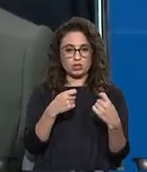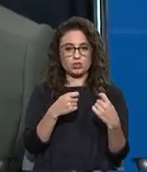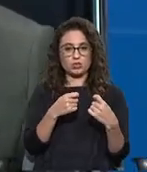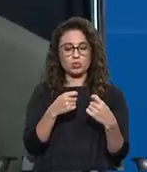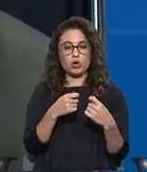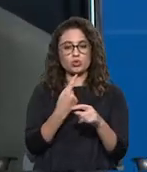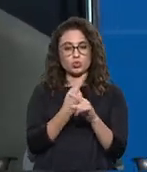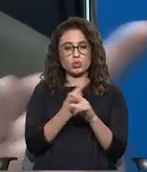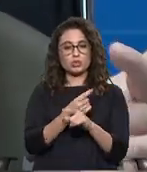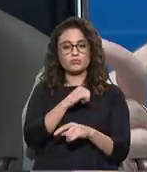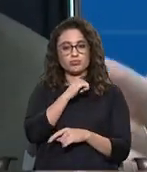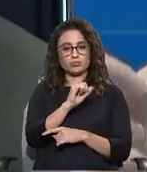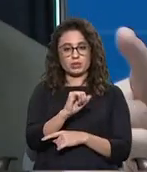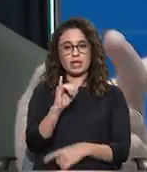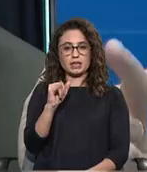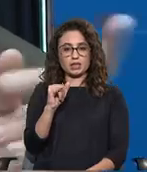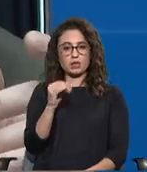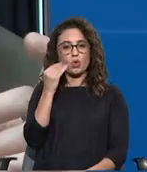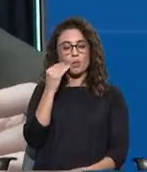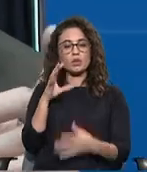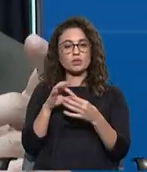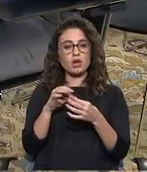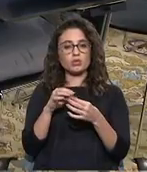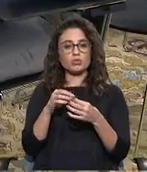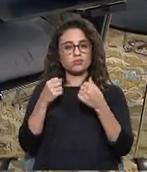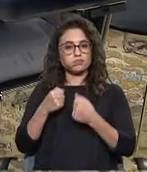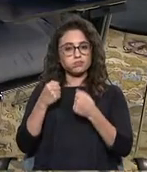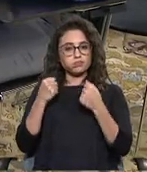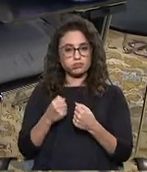licenciamento do Lidl. Face à resistência, o